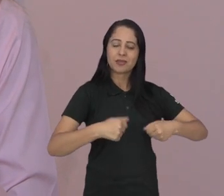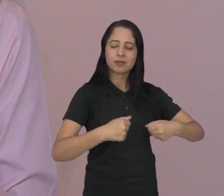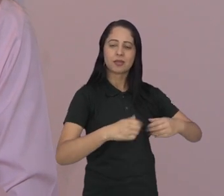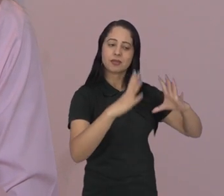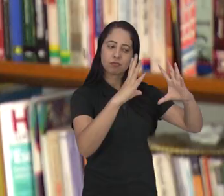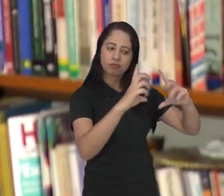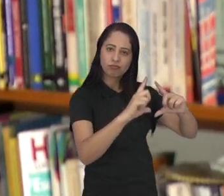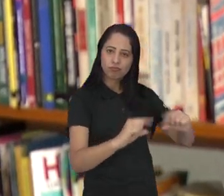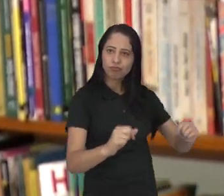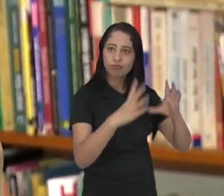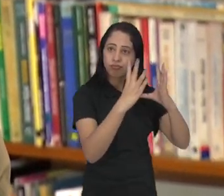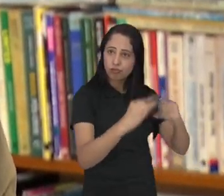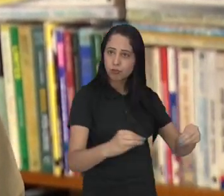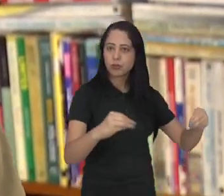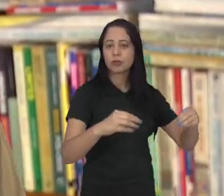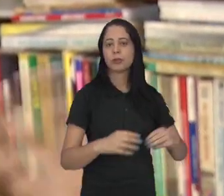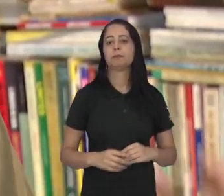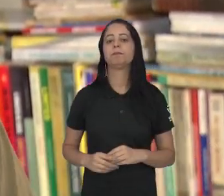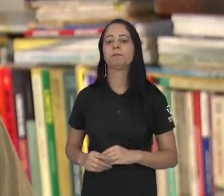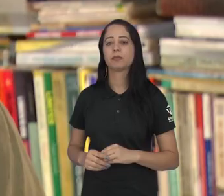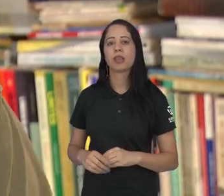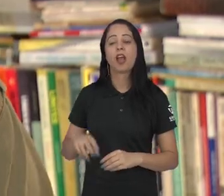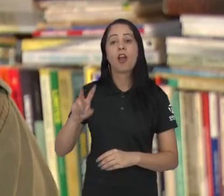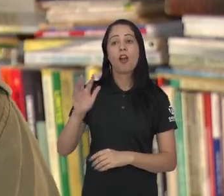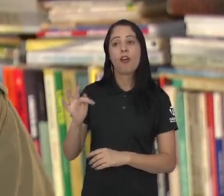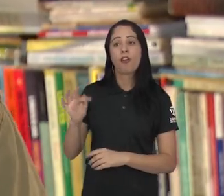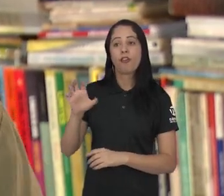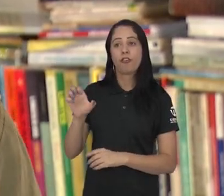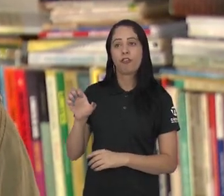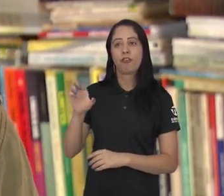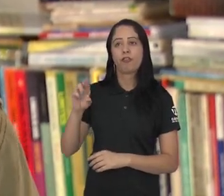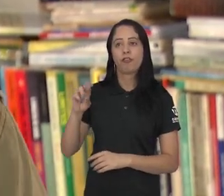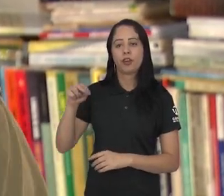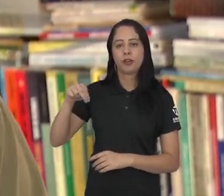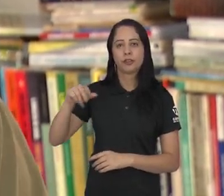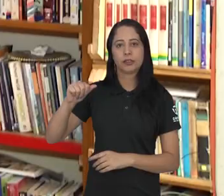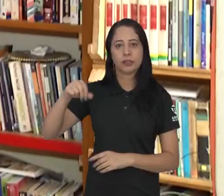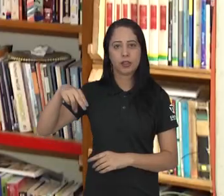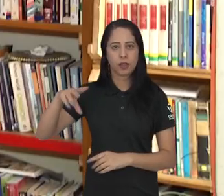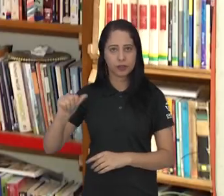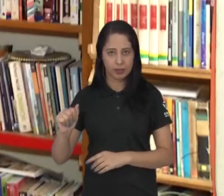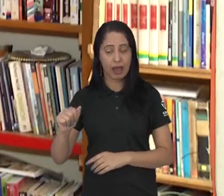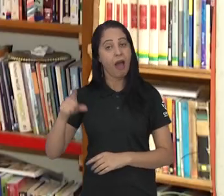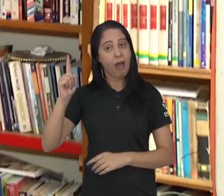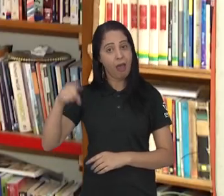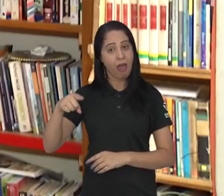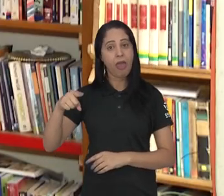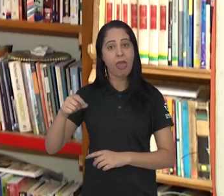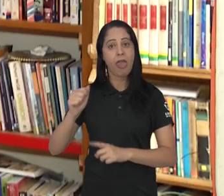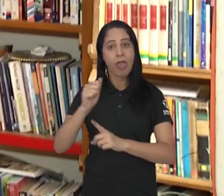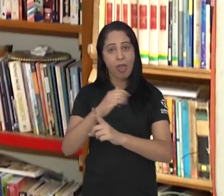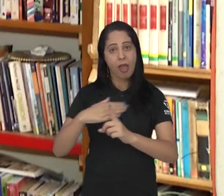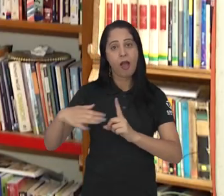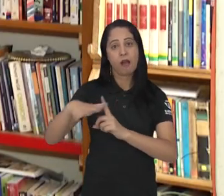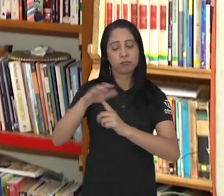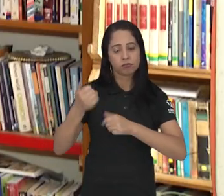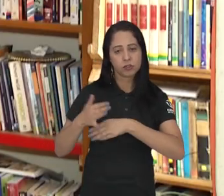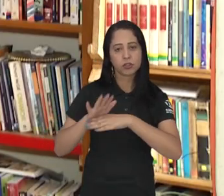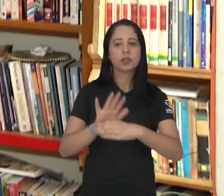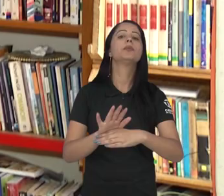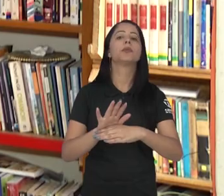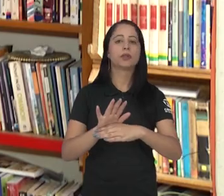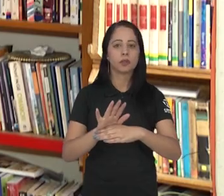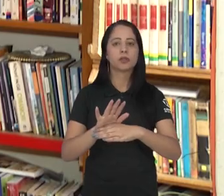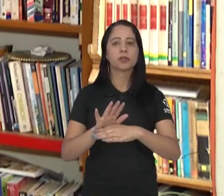situação de violência Fernanda Silva Santos assistente social e voluntária no centro Dandara organização sem